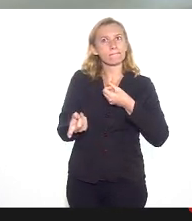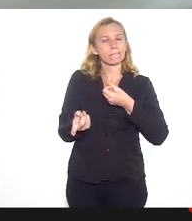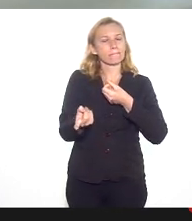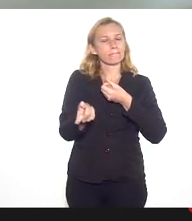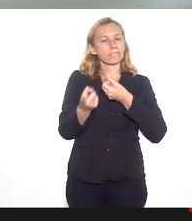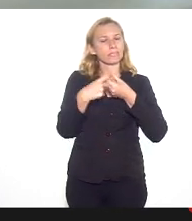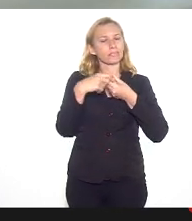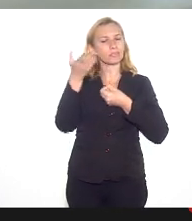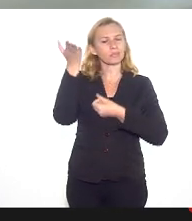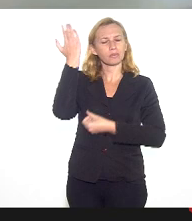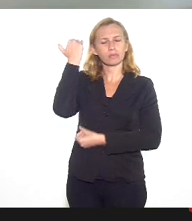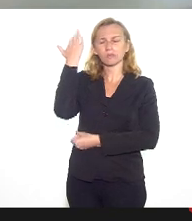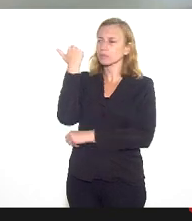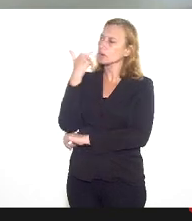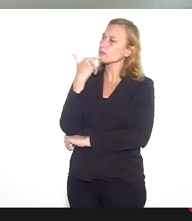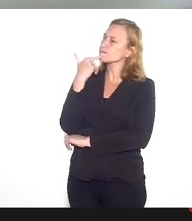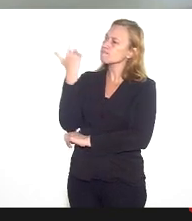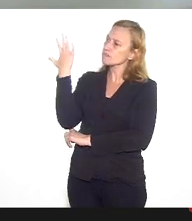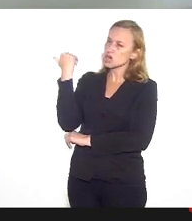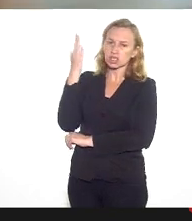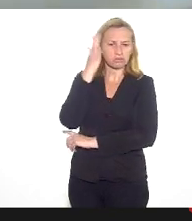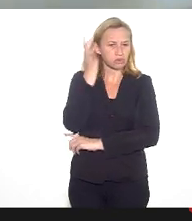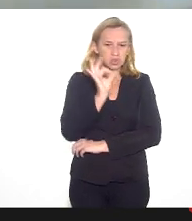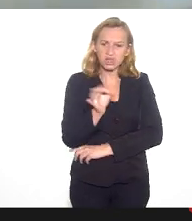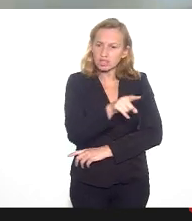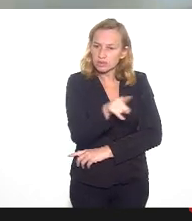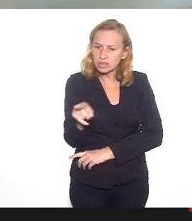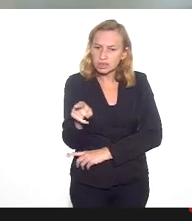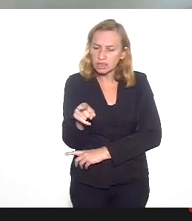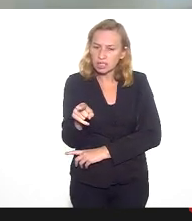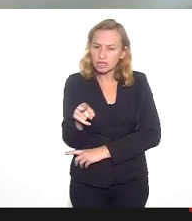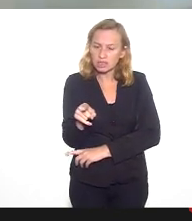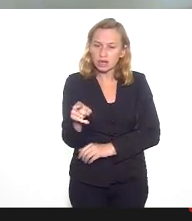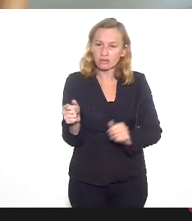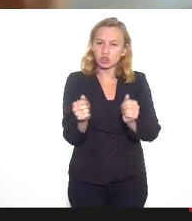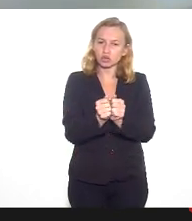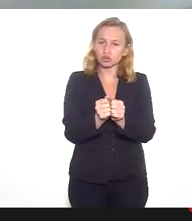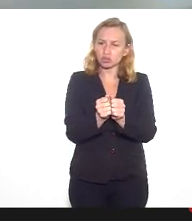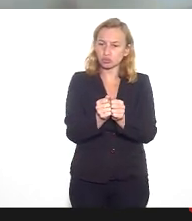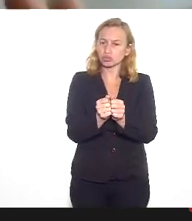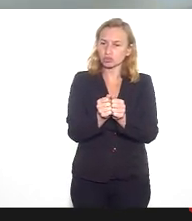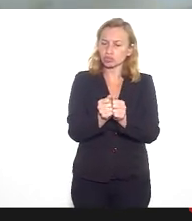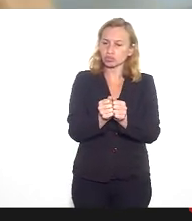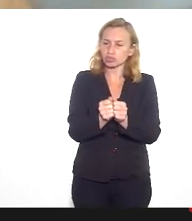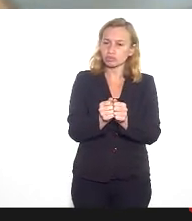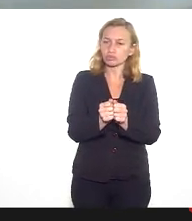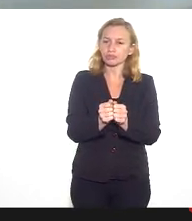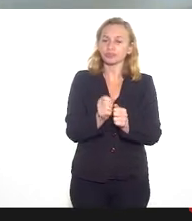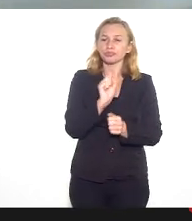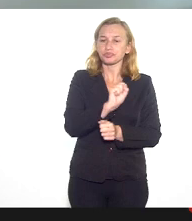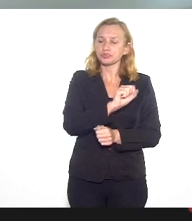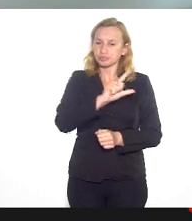Então, por exemplo, não sei nem se os senhores já eram parceiros, né? Quando eu digo senhores, tanto faz a Shell